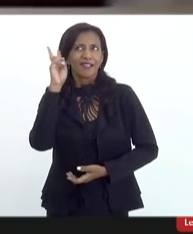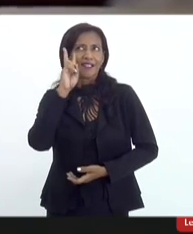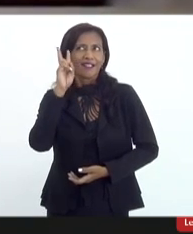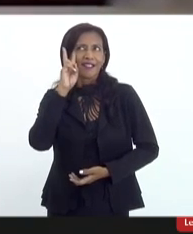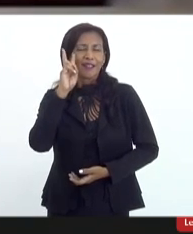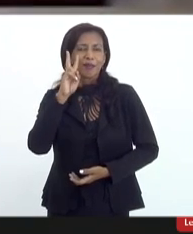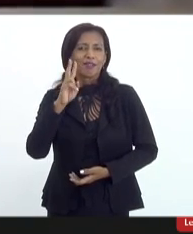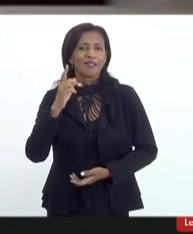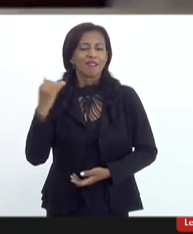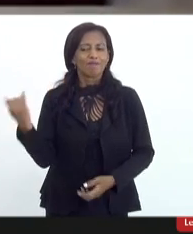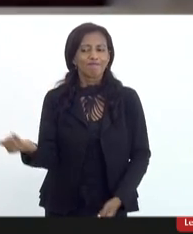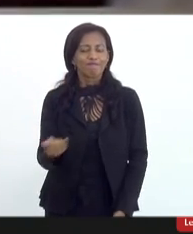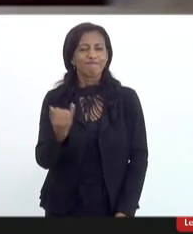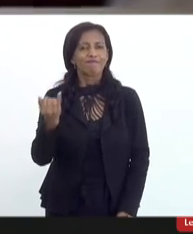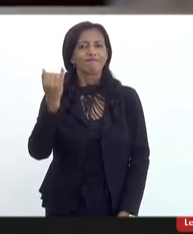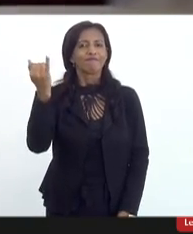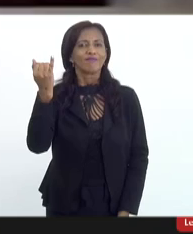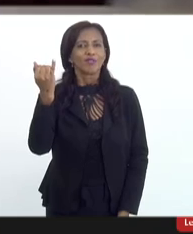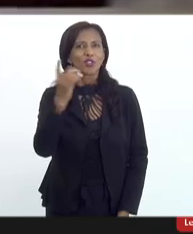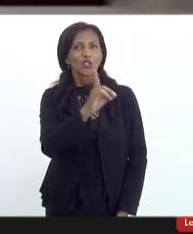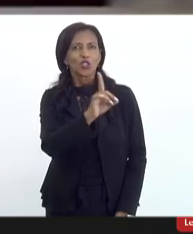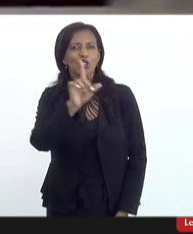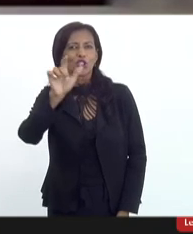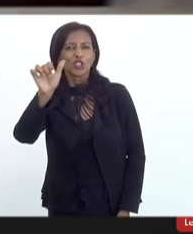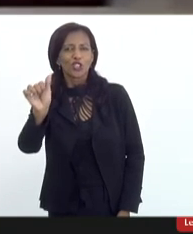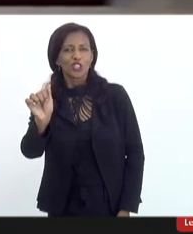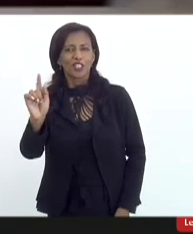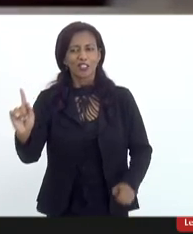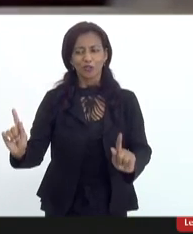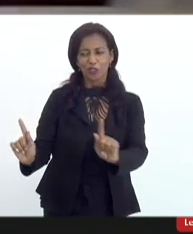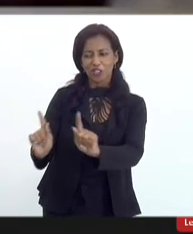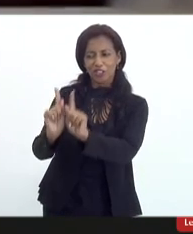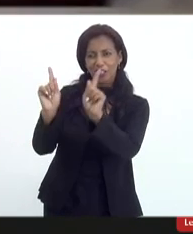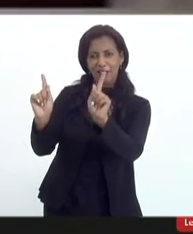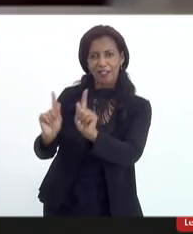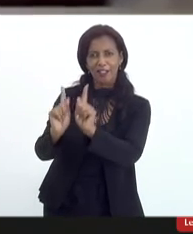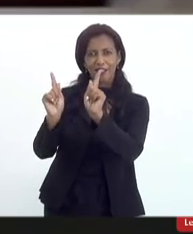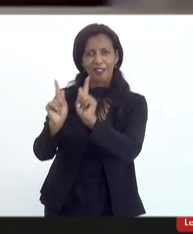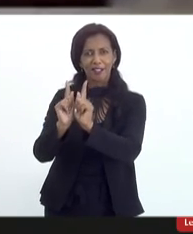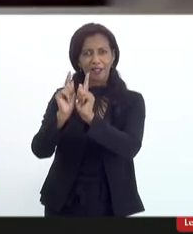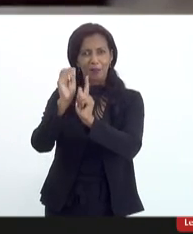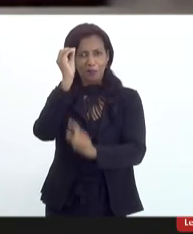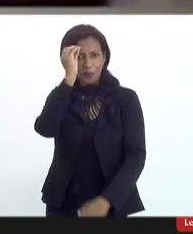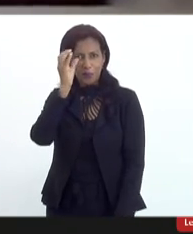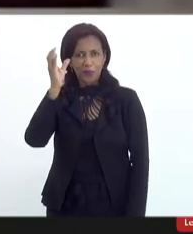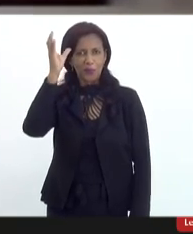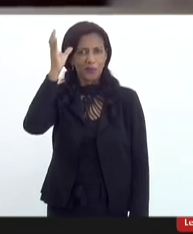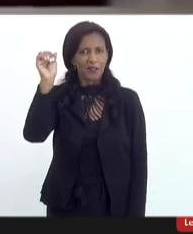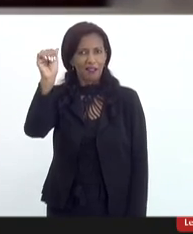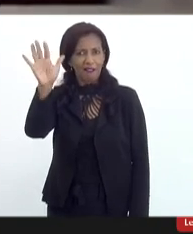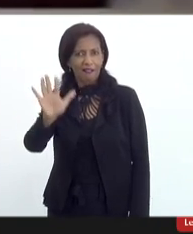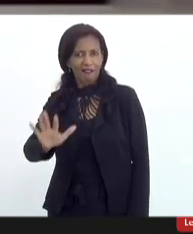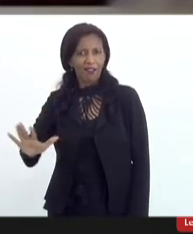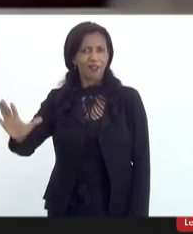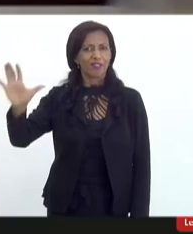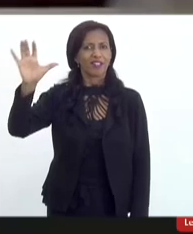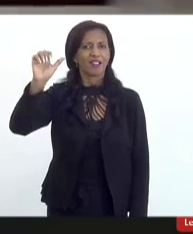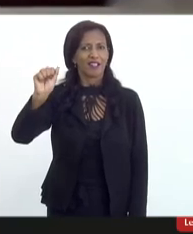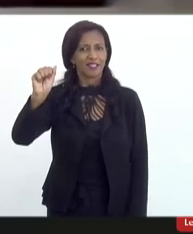relembrando a importância do dia de Cosme e Damião para a cultura afro-brasileira, para a